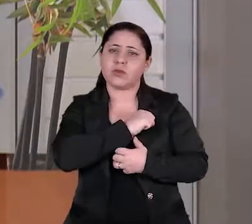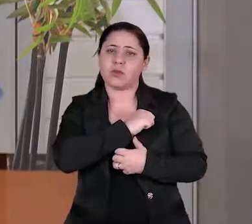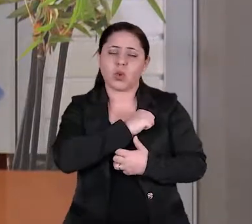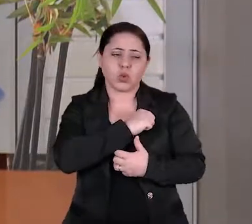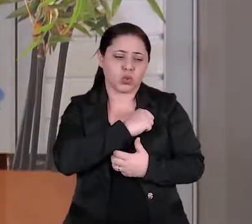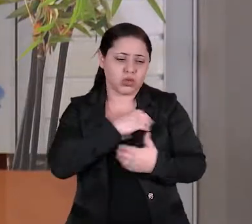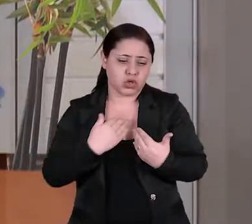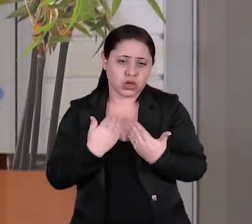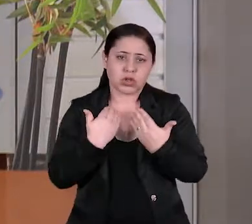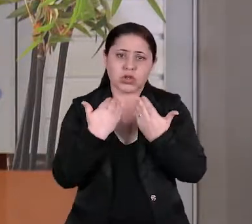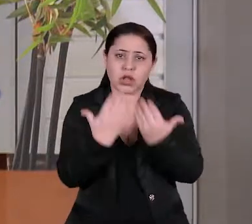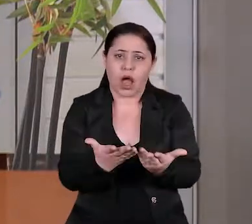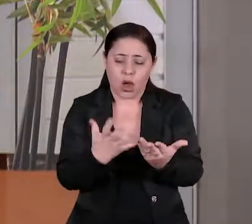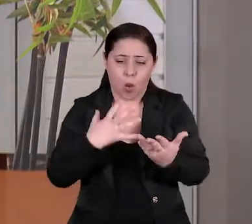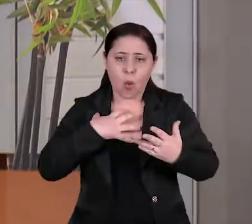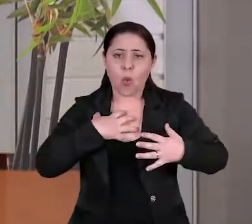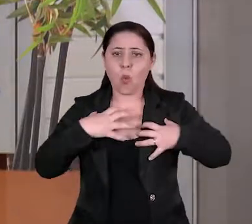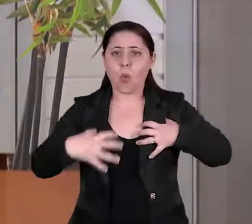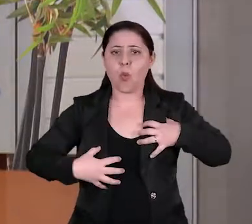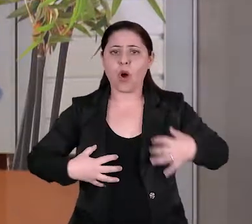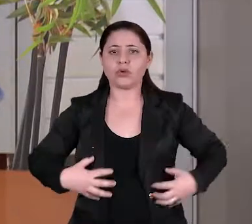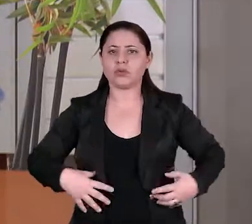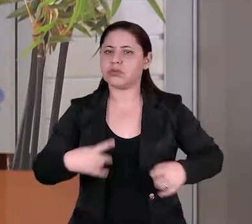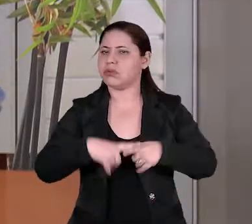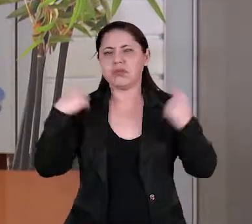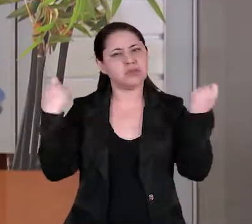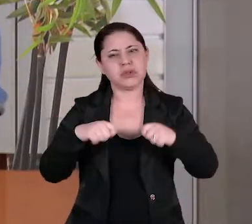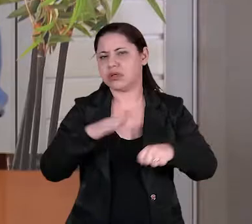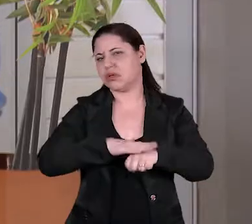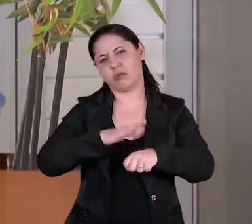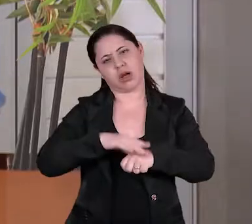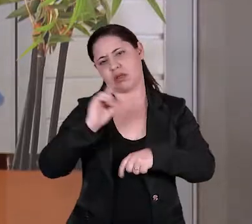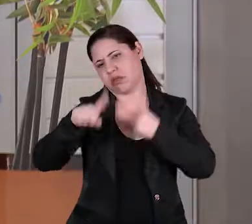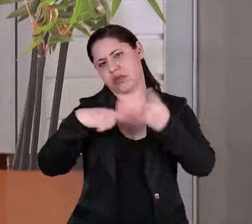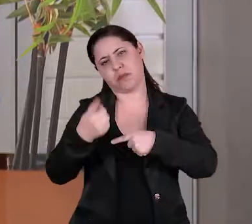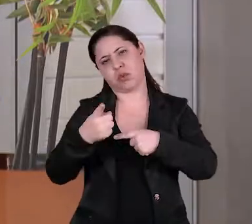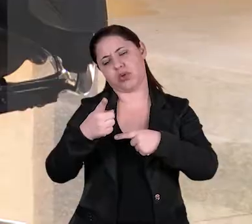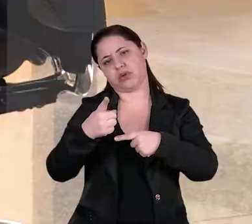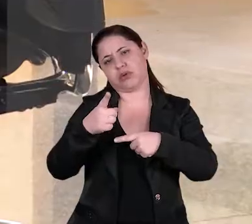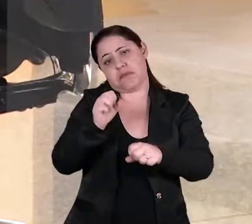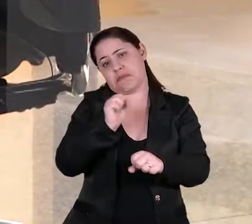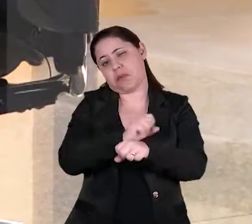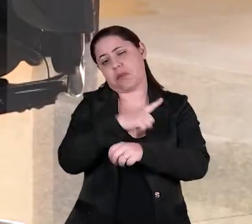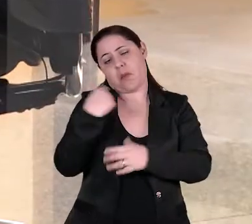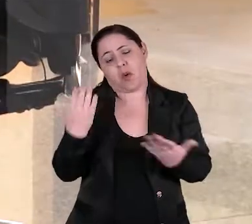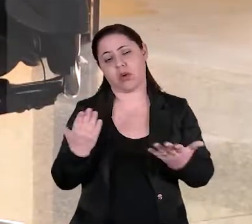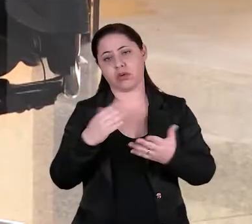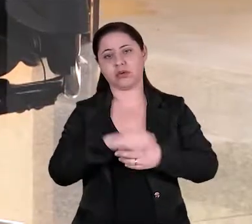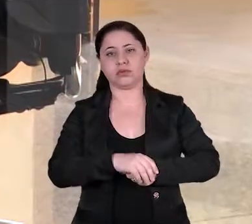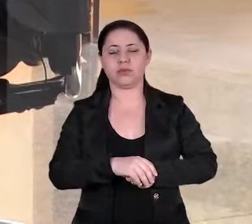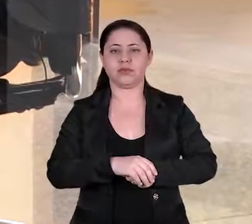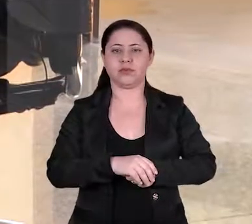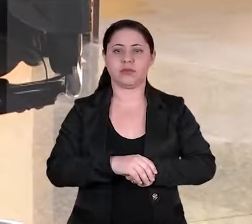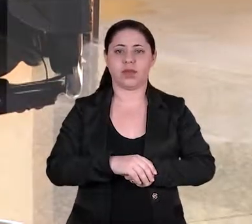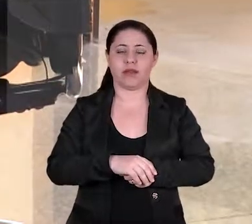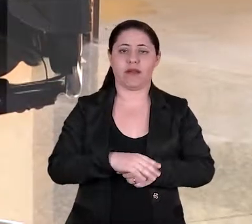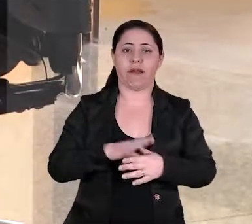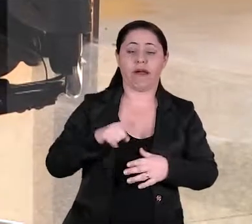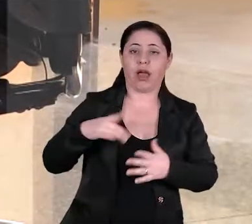pelo próximo, a de doar os órgãos, porque de fato nós não vamos mais precisar deles, né? Uma vez que a gente